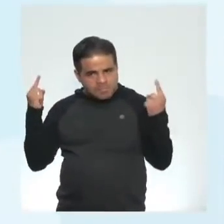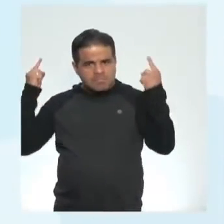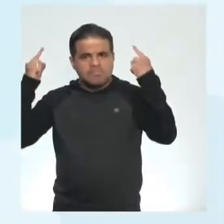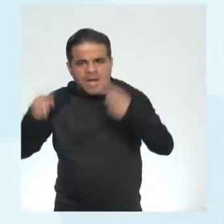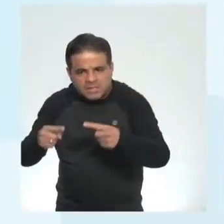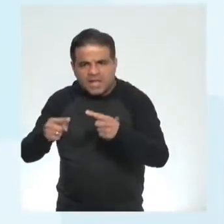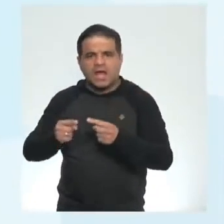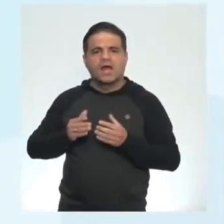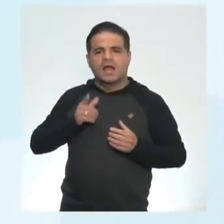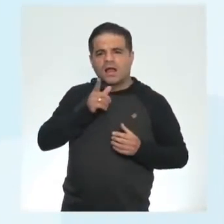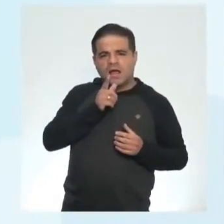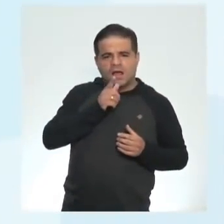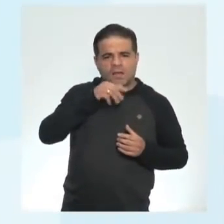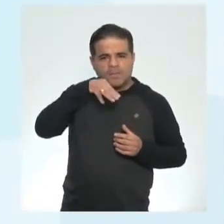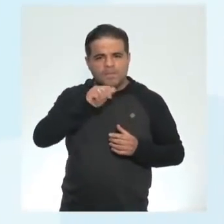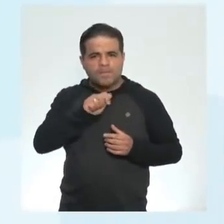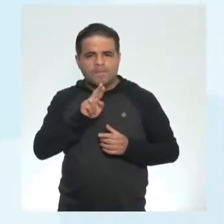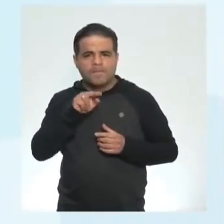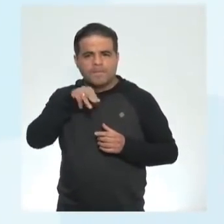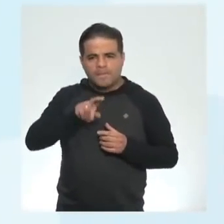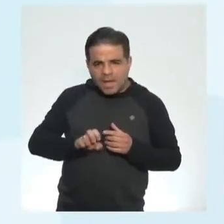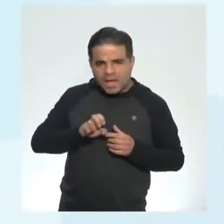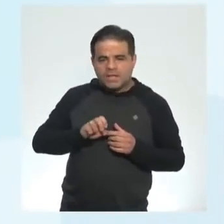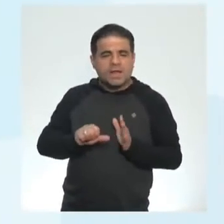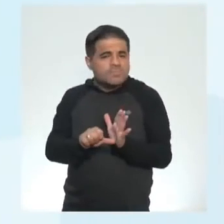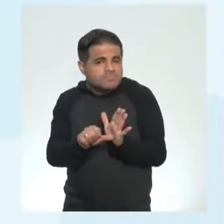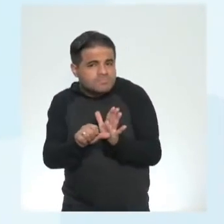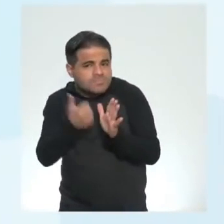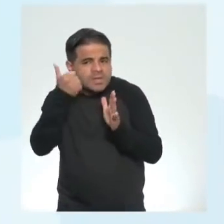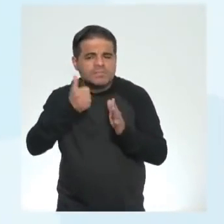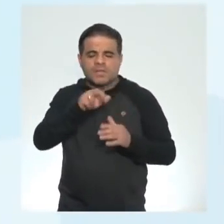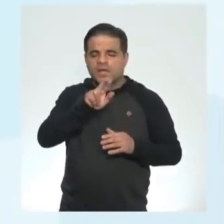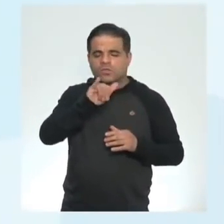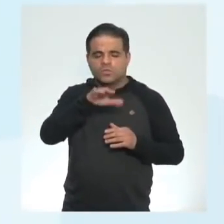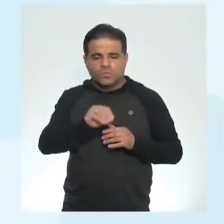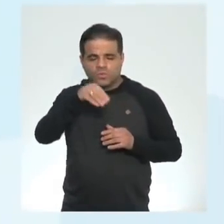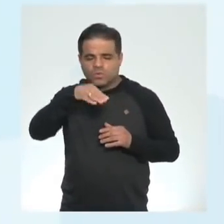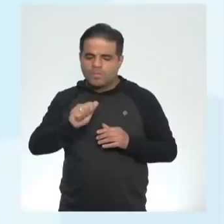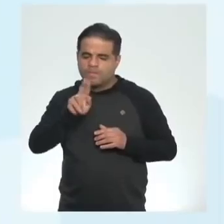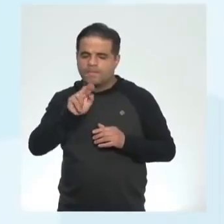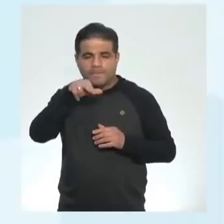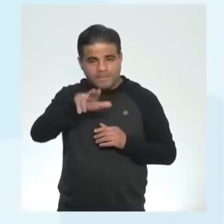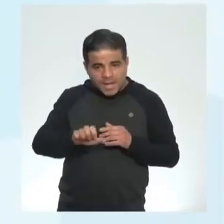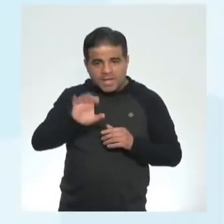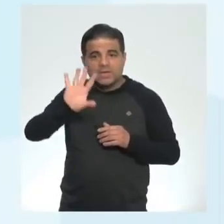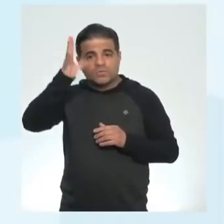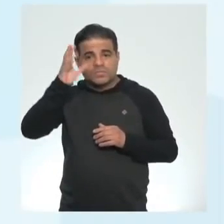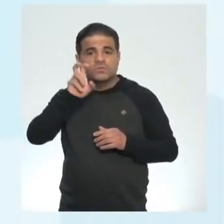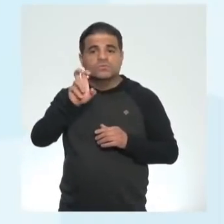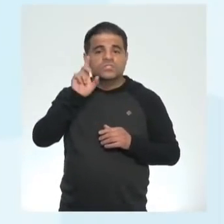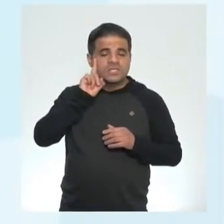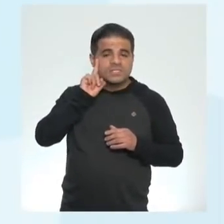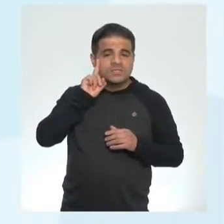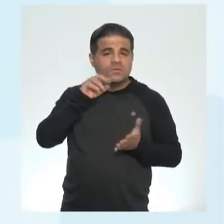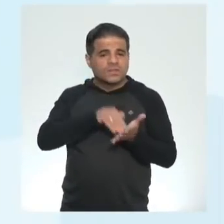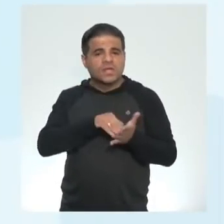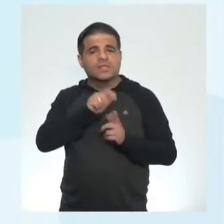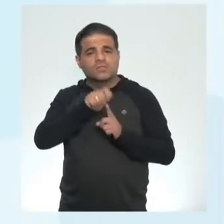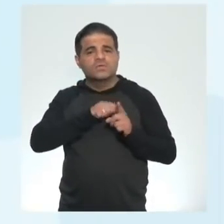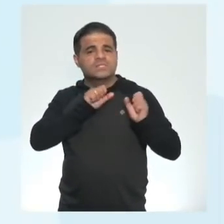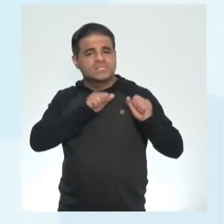do Marne. A primeira batalha do Rio Marne ocorreu de 5 a 12 de setembro